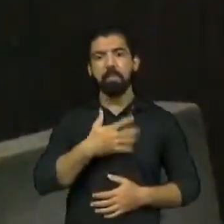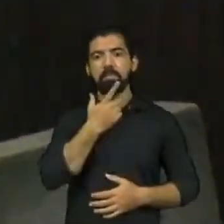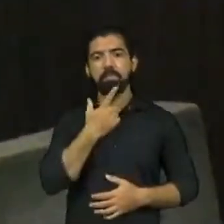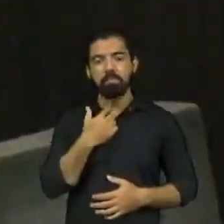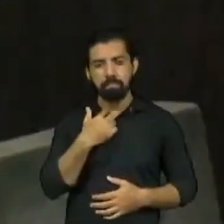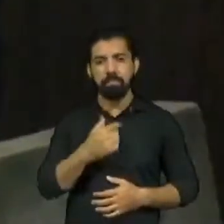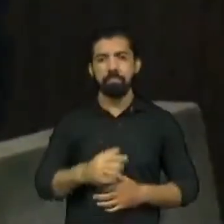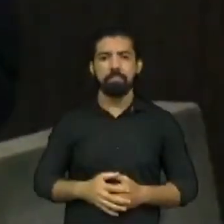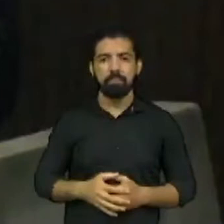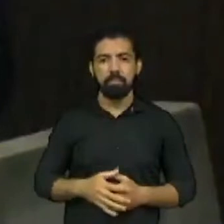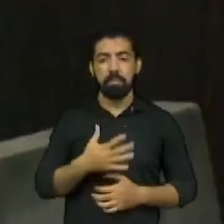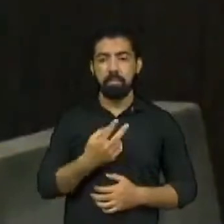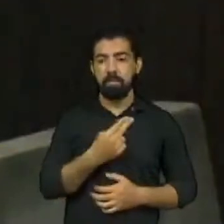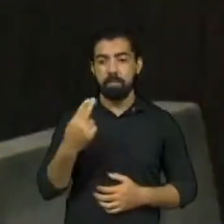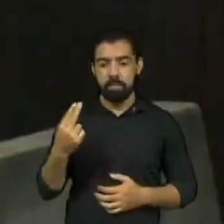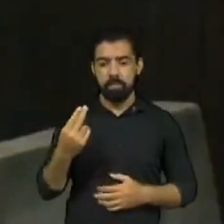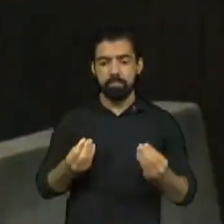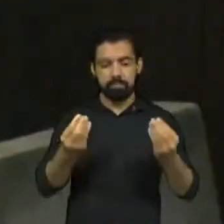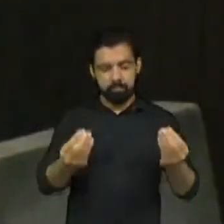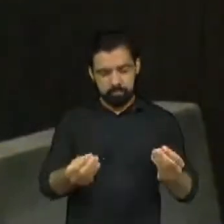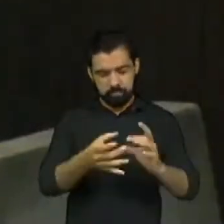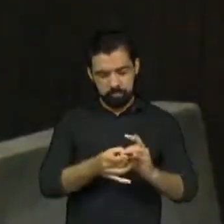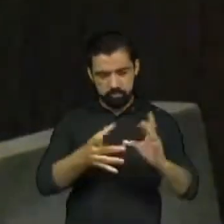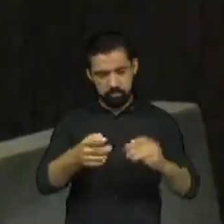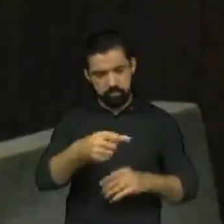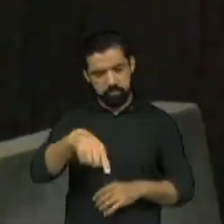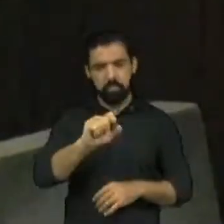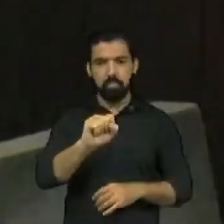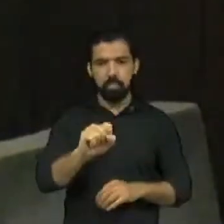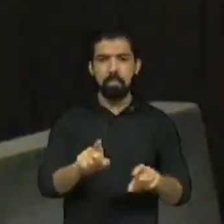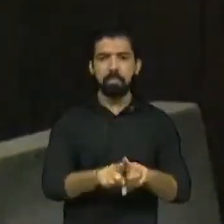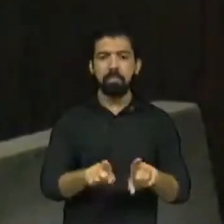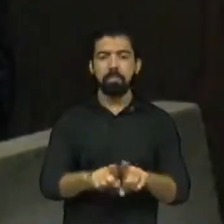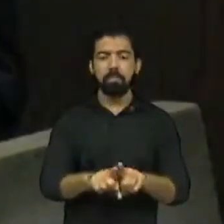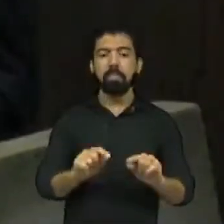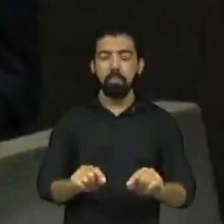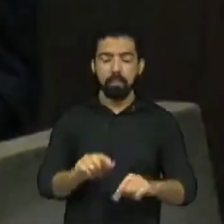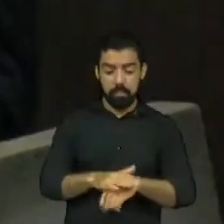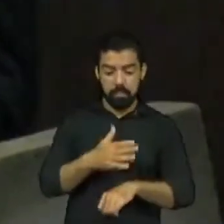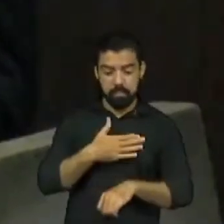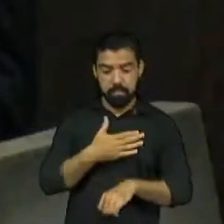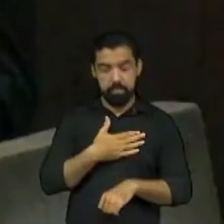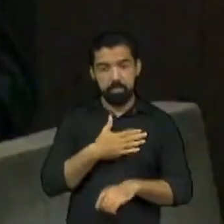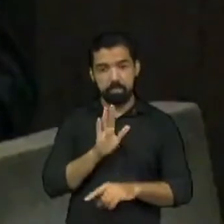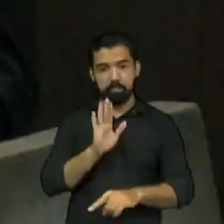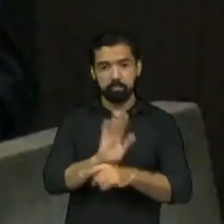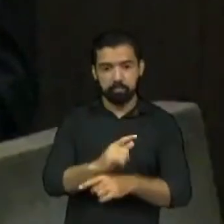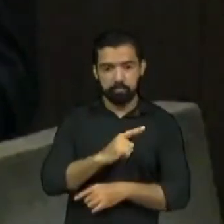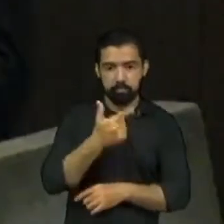desejo. E coloquei meu nome à disposição para que também possa dar minha contribuição,